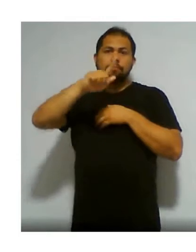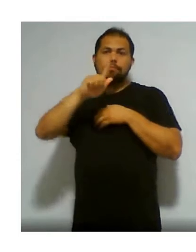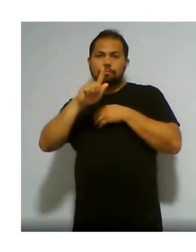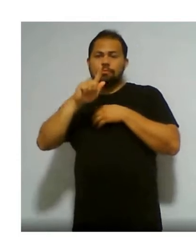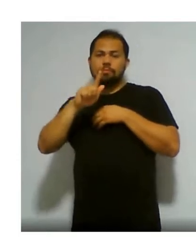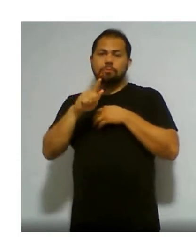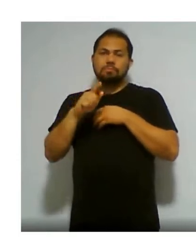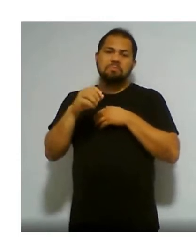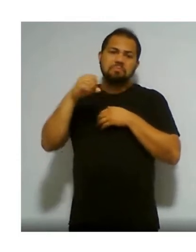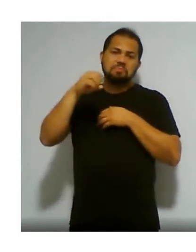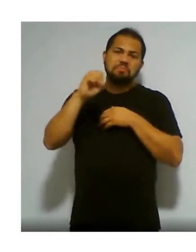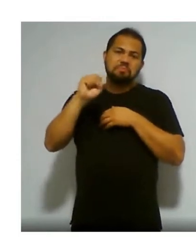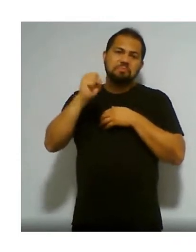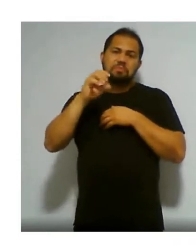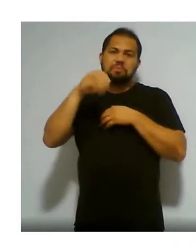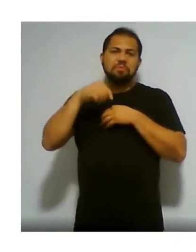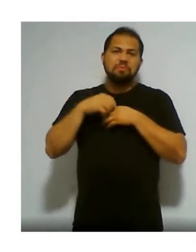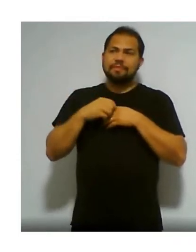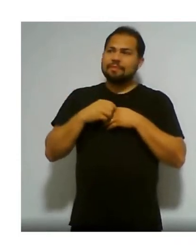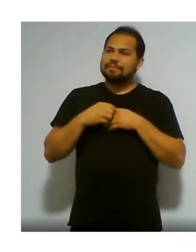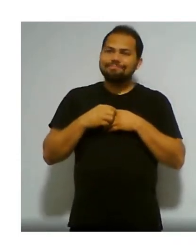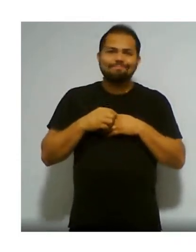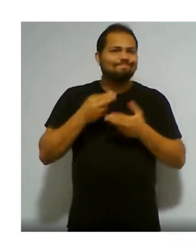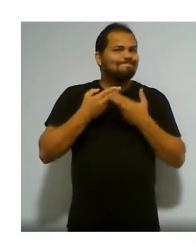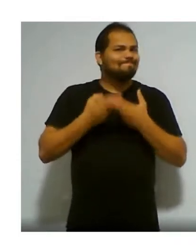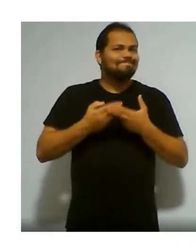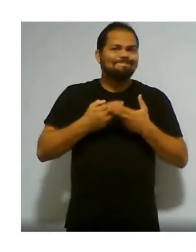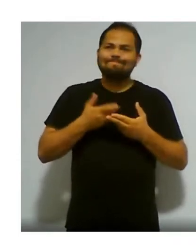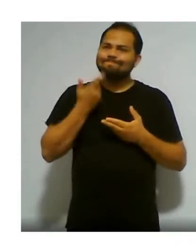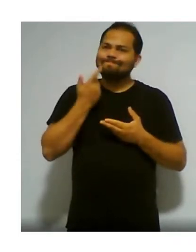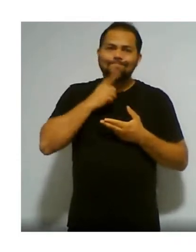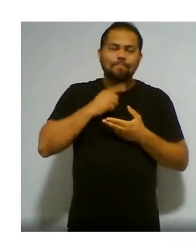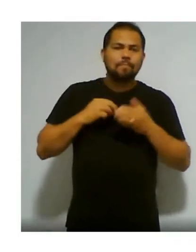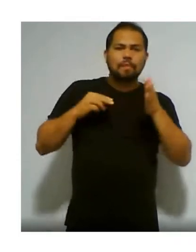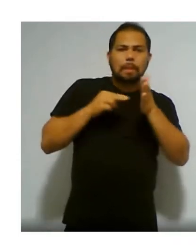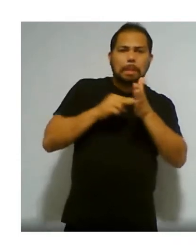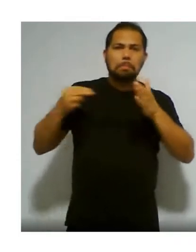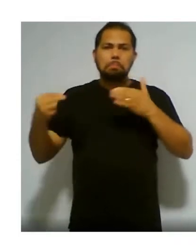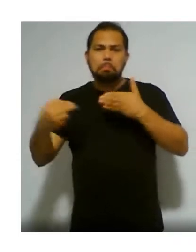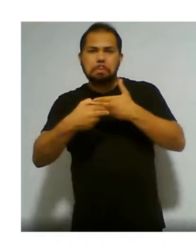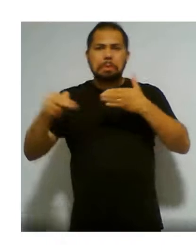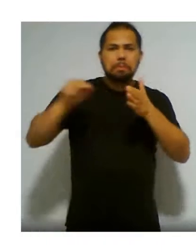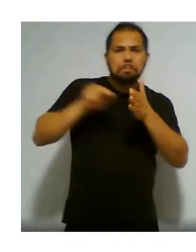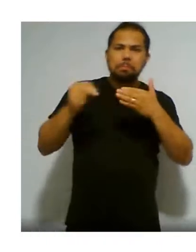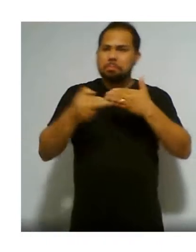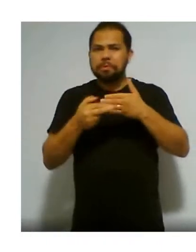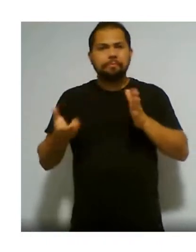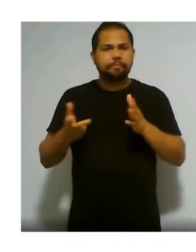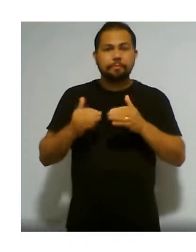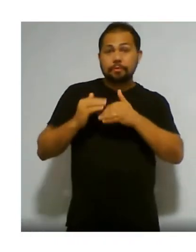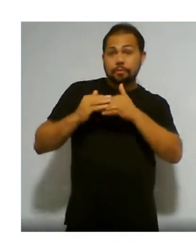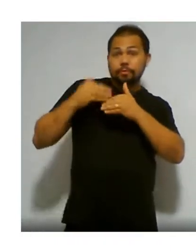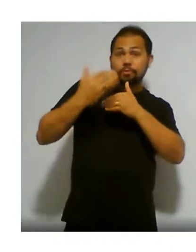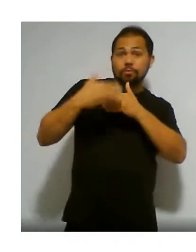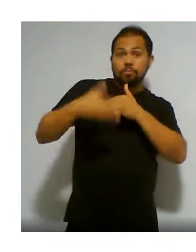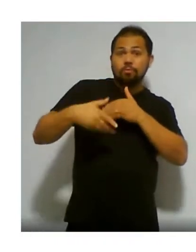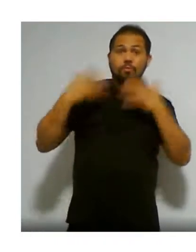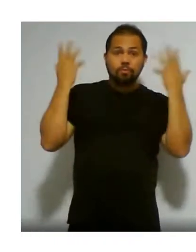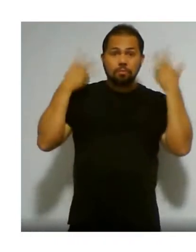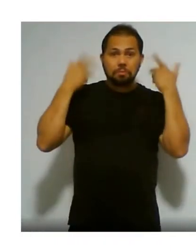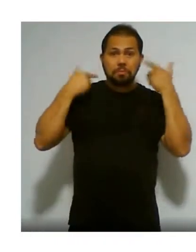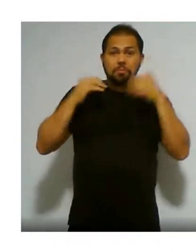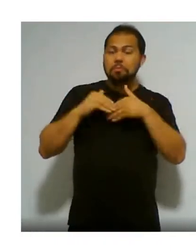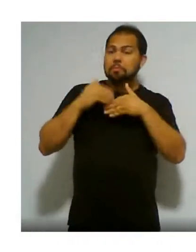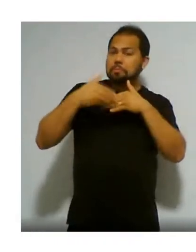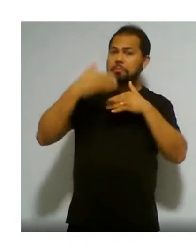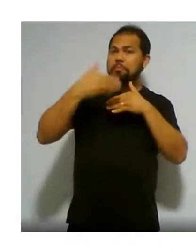encaixe e desencaixe em tempo real, seria o hot plugging. Né? E a evolução natural foi surgir a interface de padrão SATA.